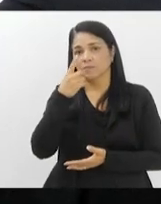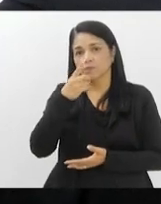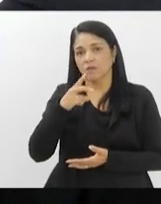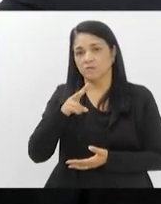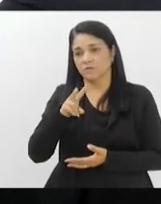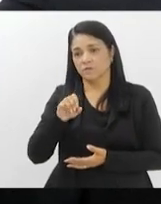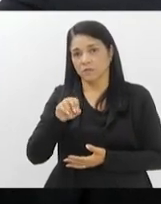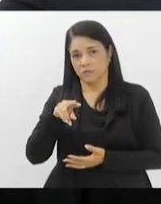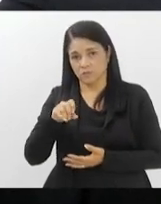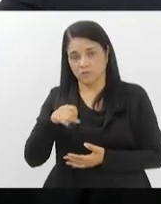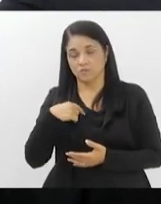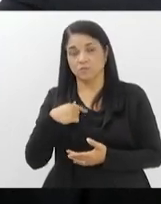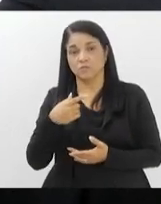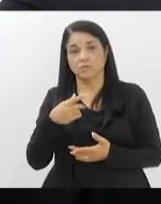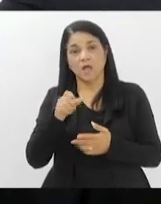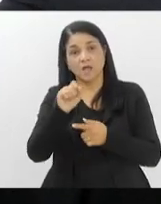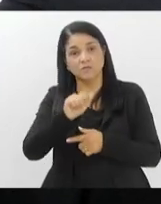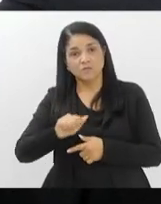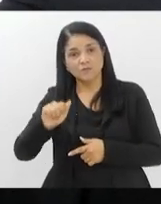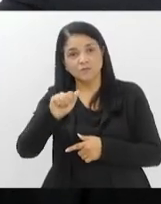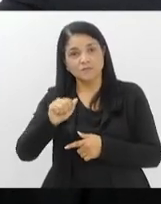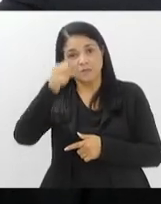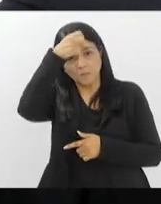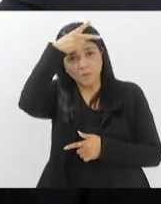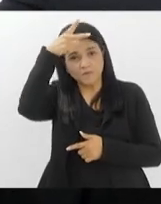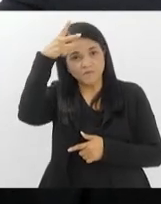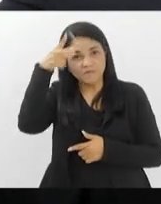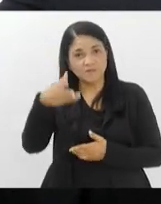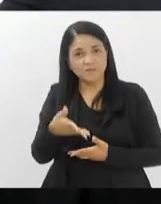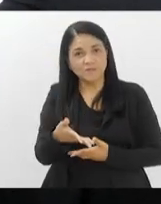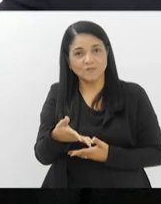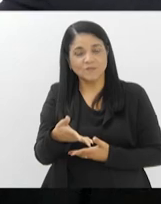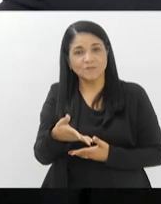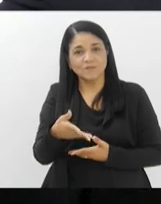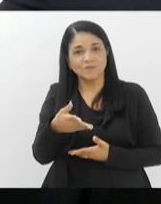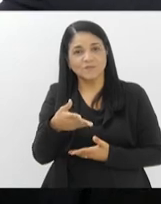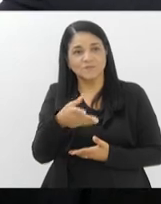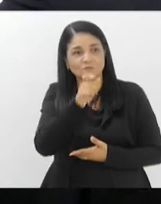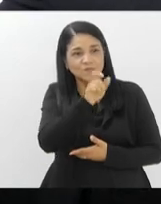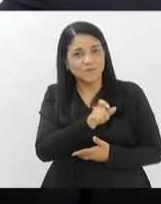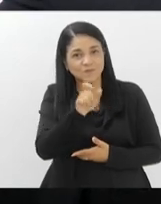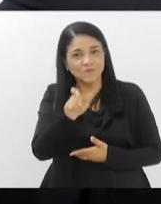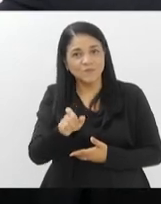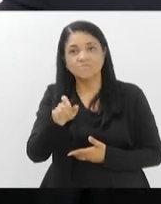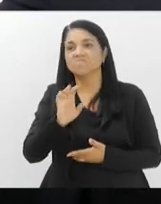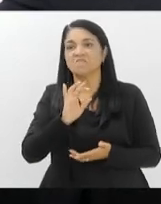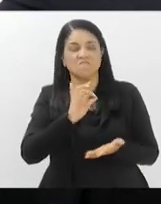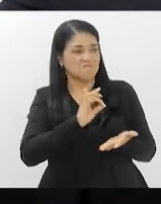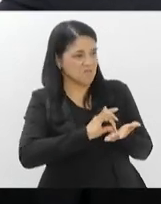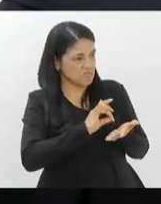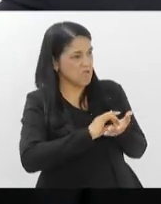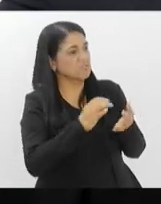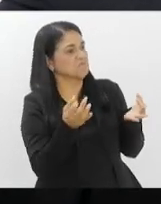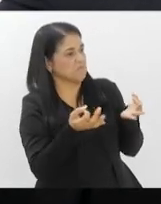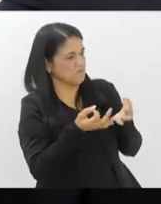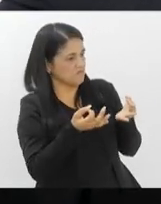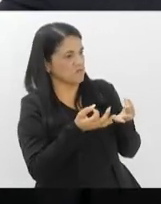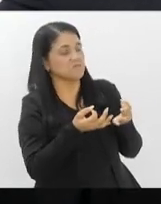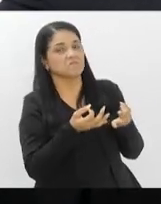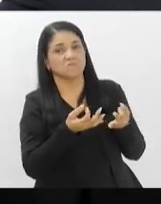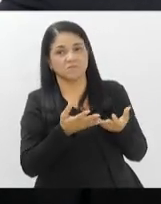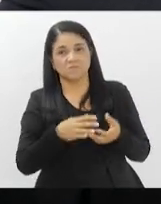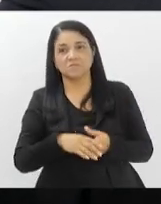vai sentir, da Associação dos Prefeitos, pô. Não tem verdade, segurança pública também, sem, deputado. Sem perfeito, solo municipal. Perfeito,